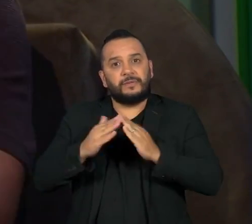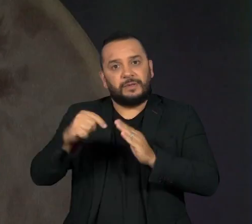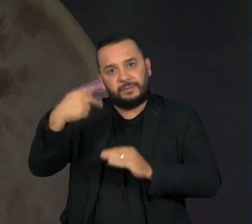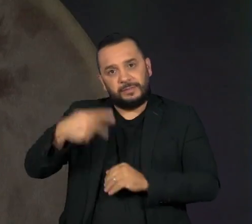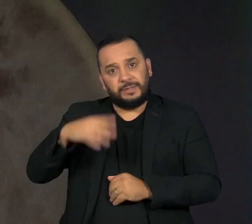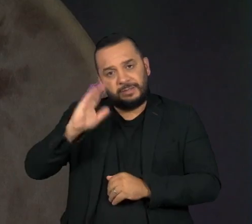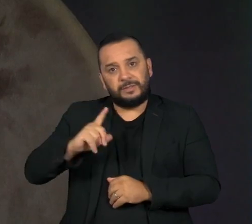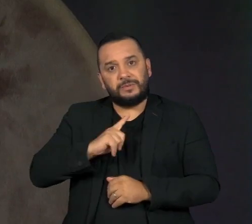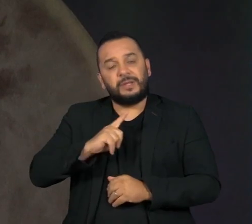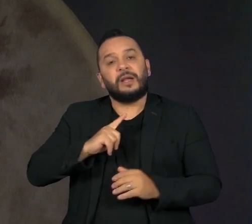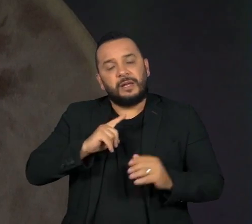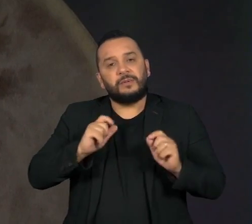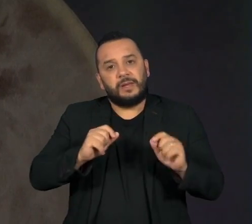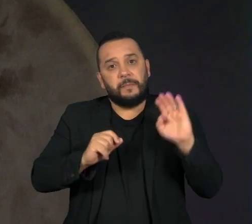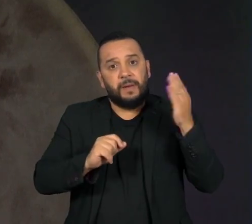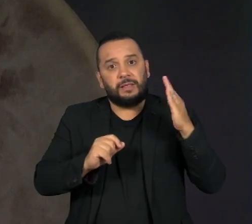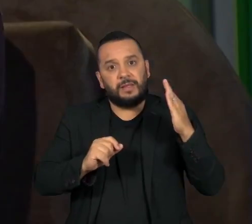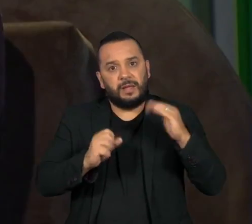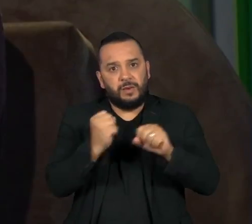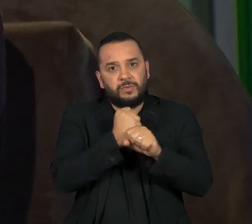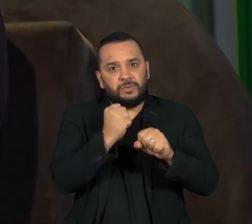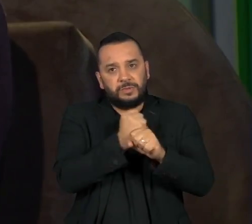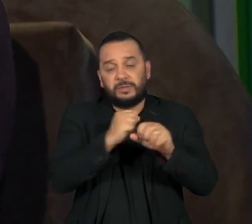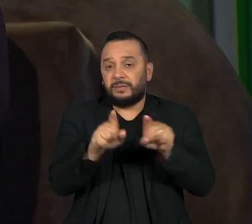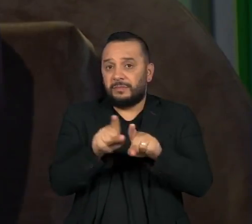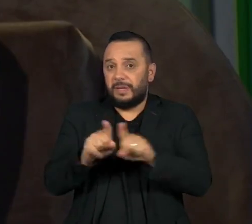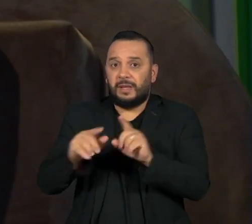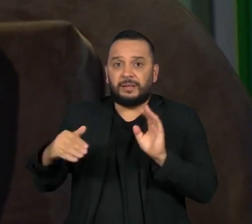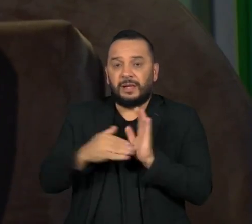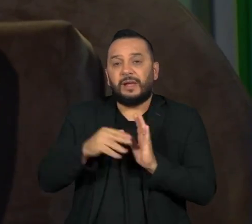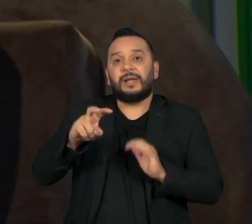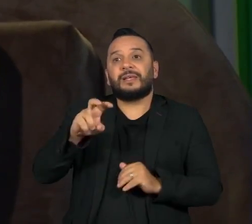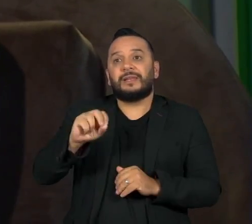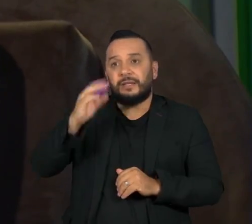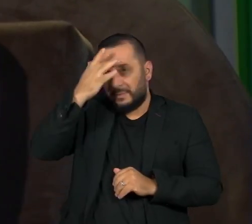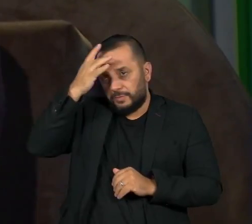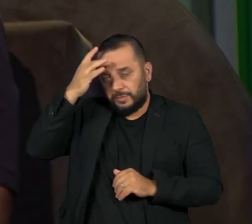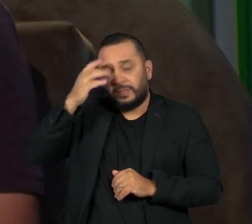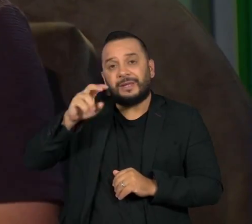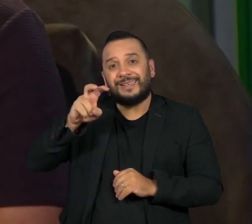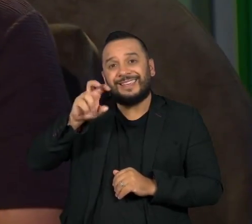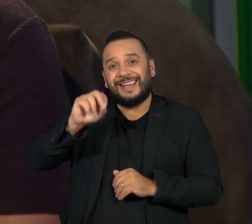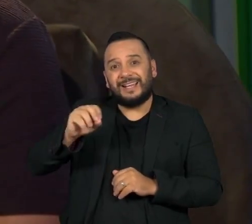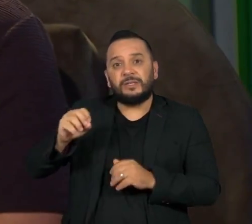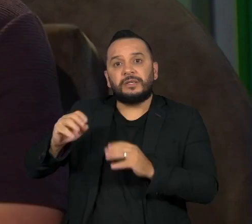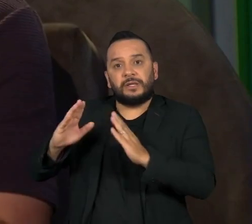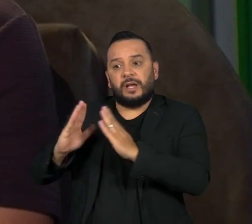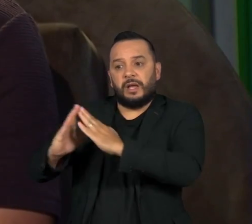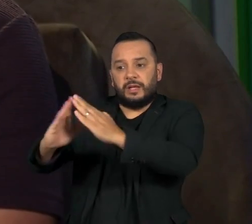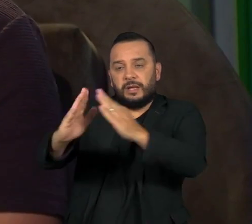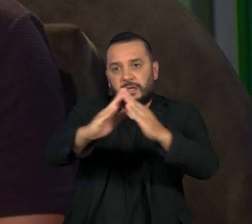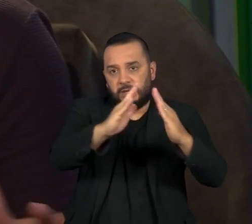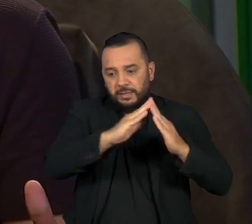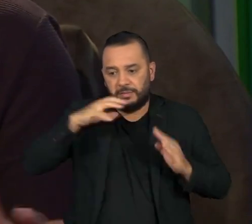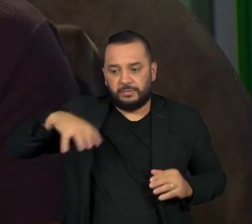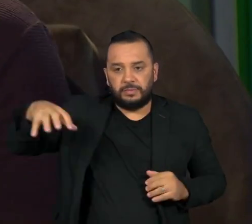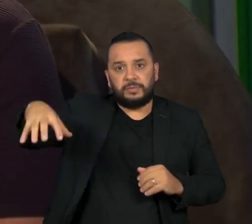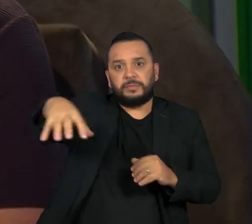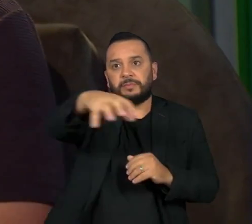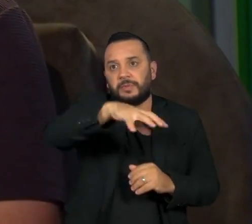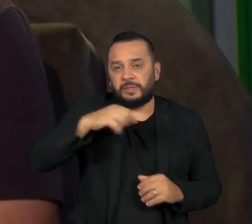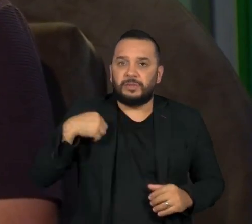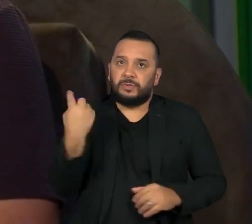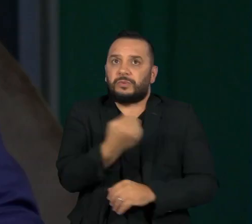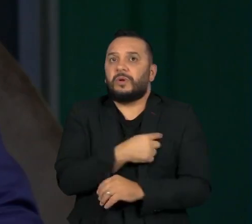até 500 domicílios. Então a gente está trazendo uma solução para 80% das favelas brasileiras, para que a gente, nesses territórios, consiga